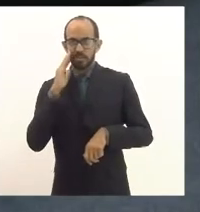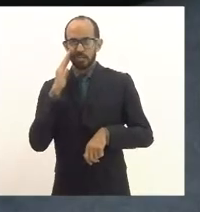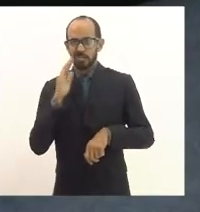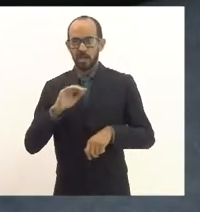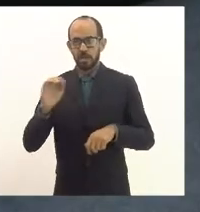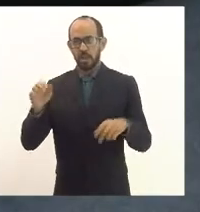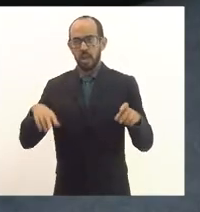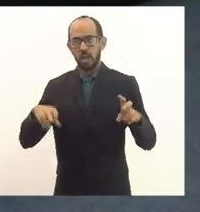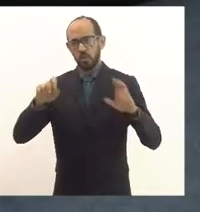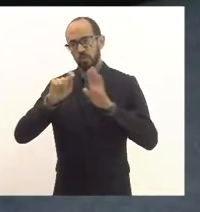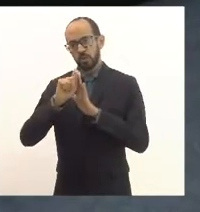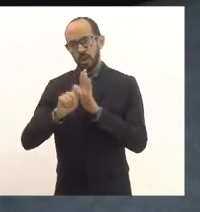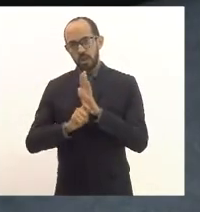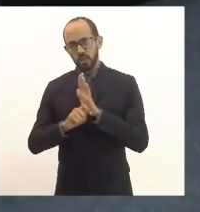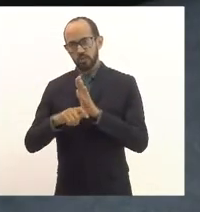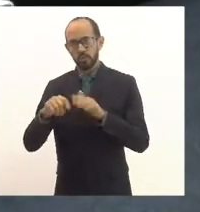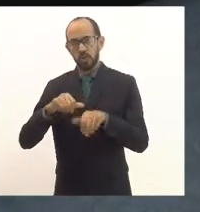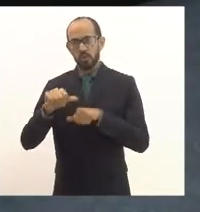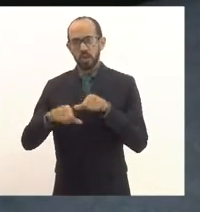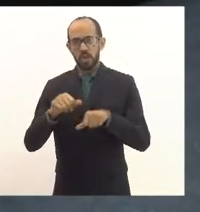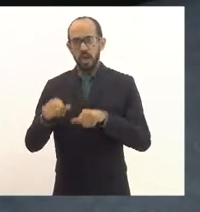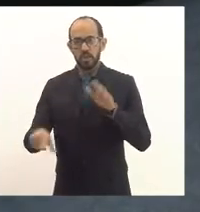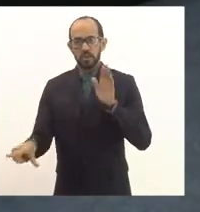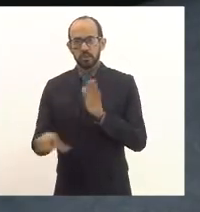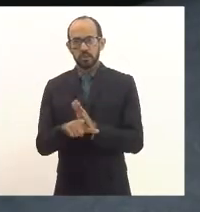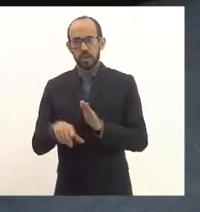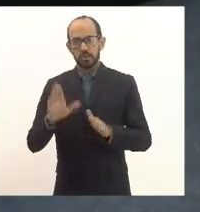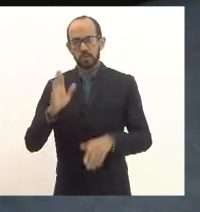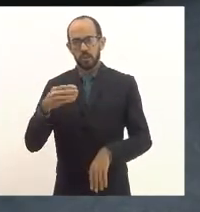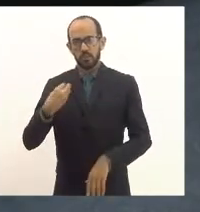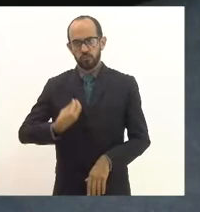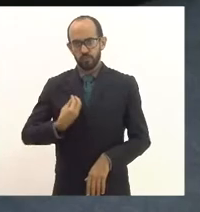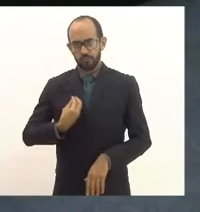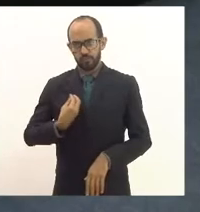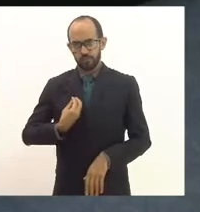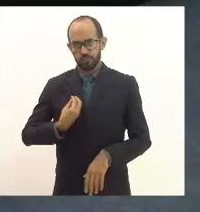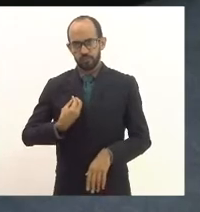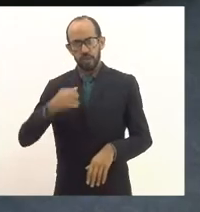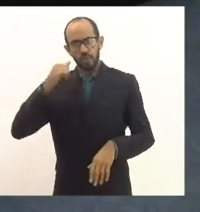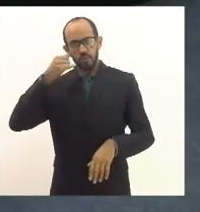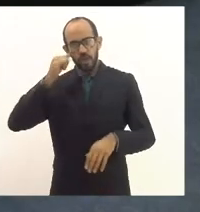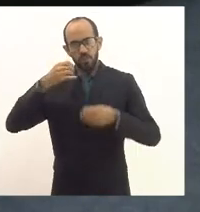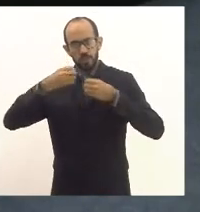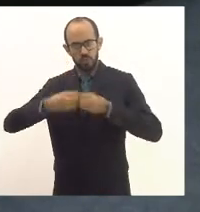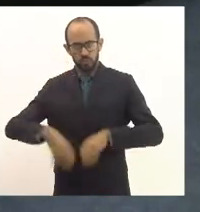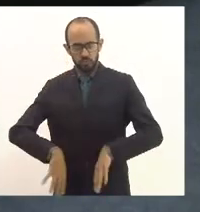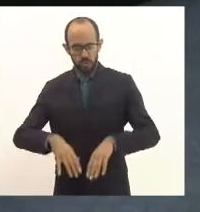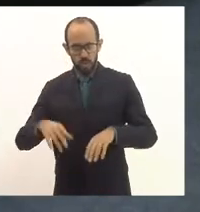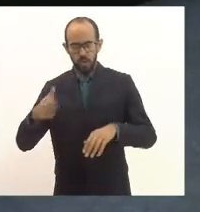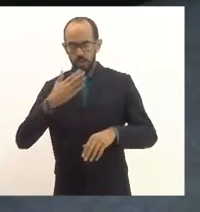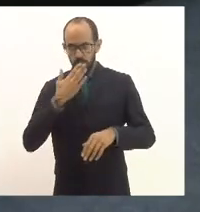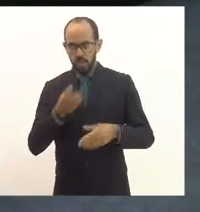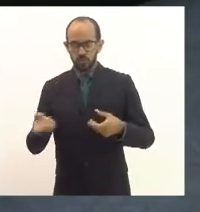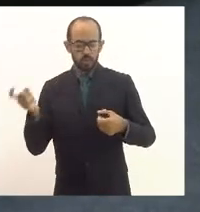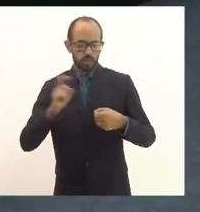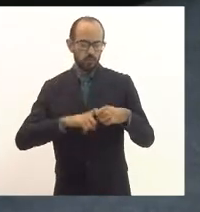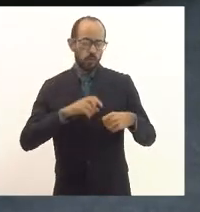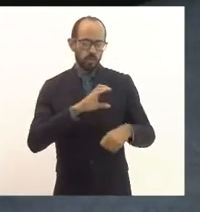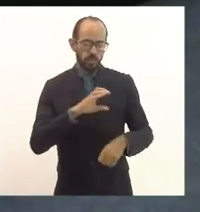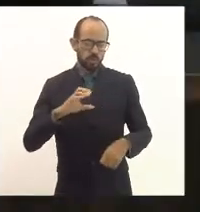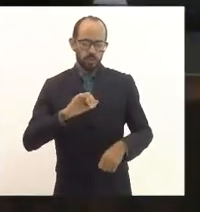o texto para alterar as leis que estão em vigor. Para evitar a prejudicabilidade, quero pedir a Vossa Excelência para remeter à CCJ, por